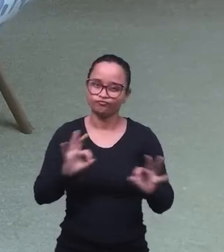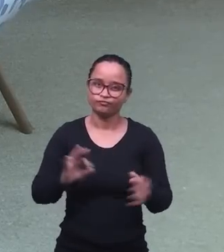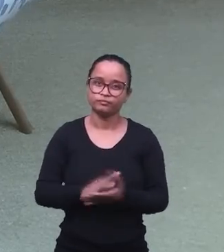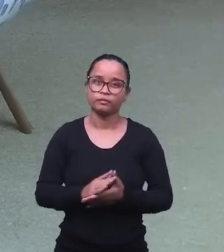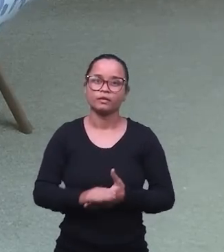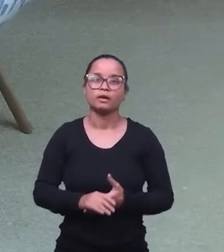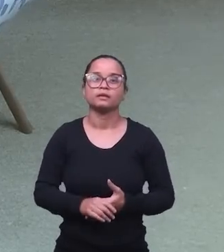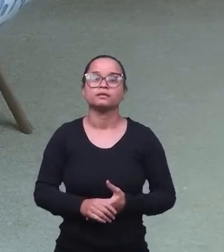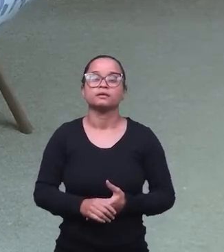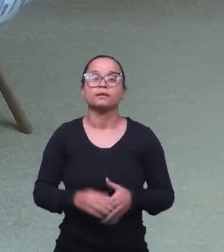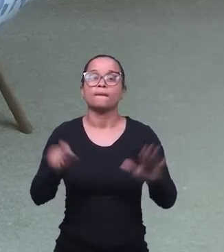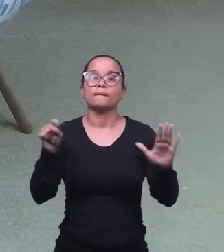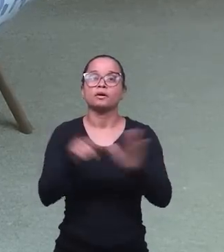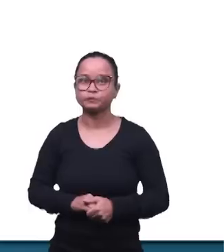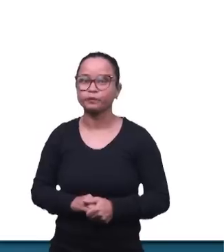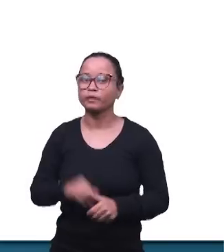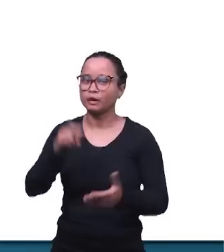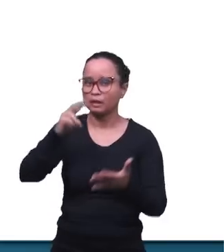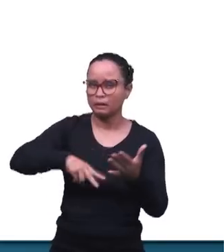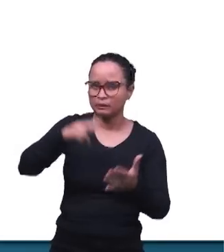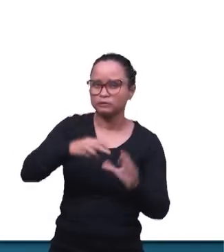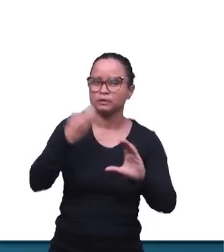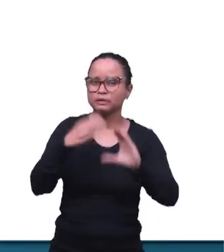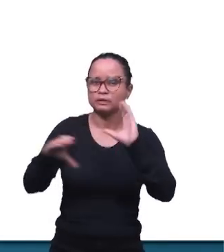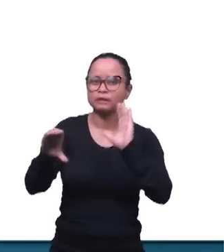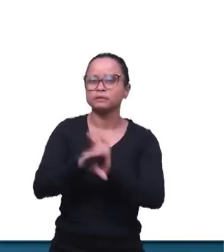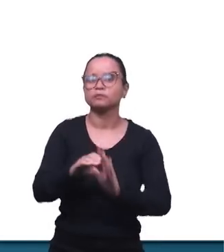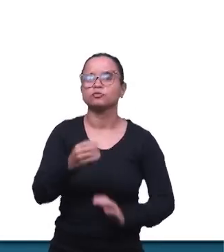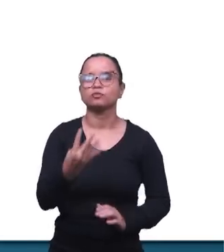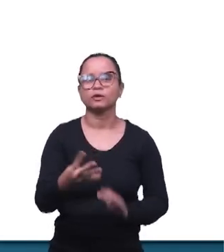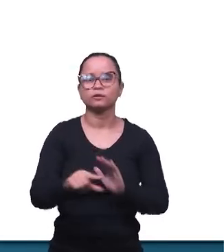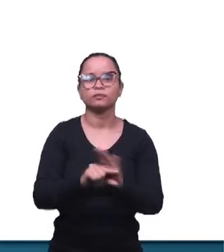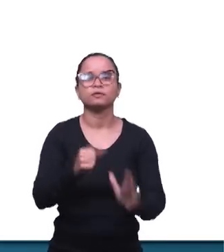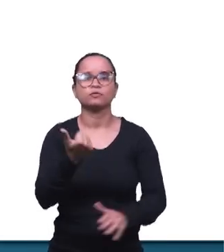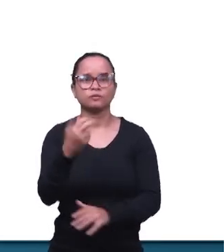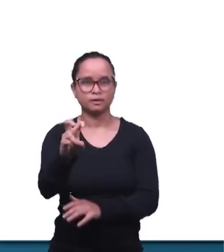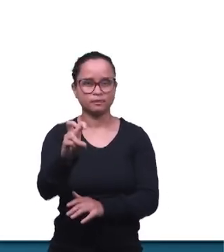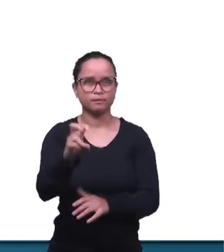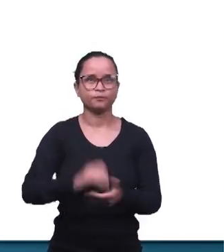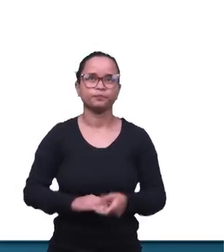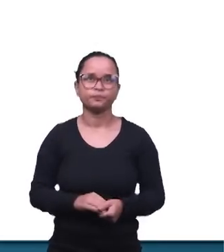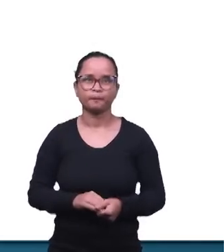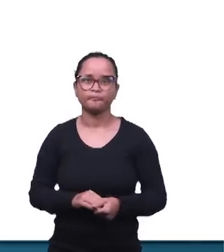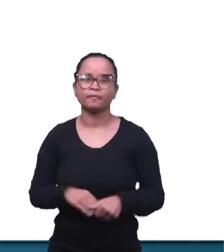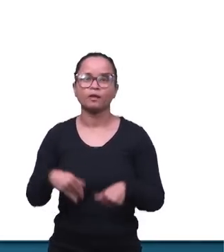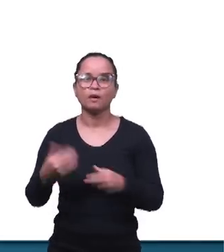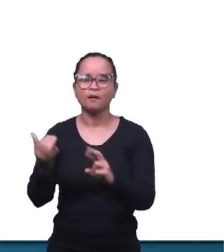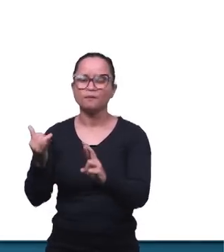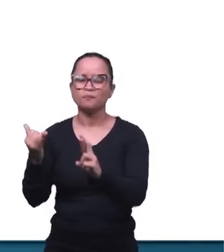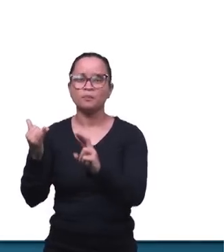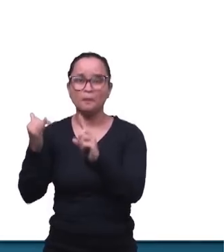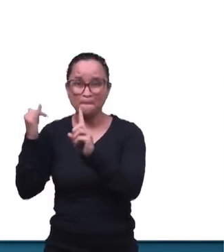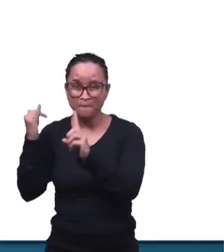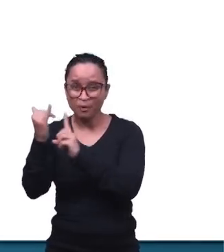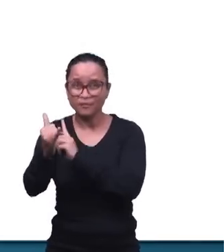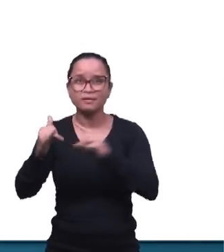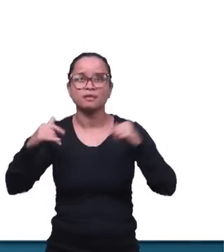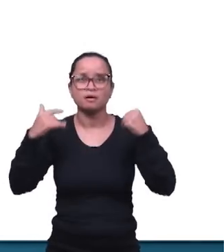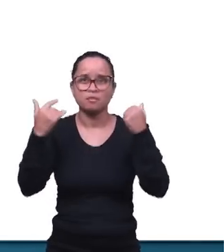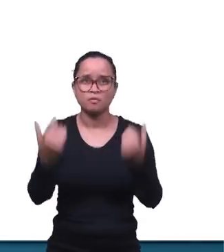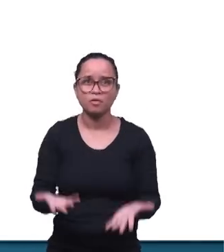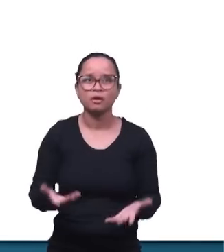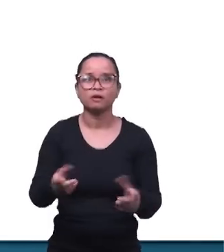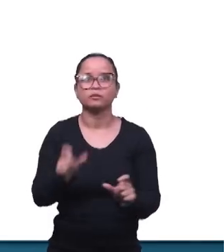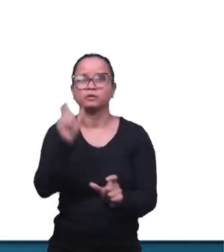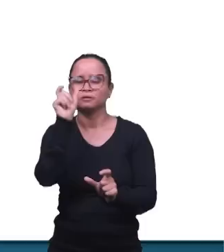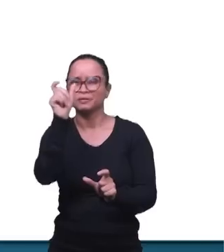bem. Pergunta número 3. Lendo Cantares, capítulo 4, verso 15, qual a aplicação profética